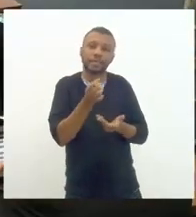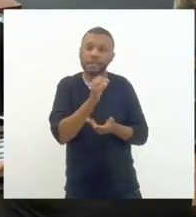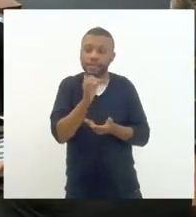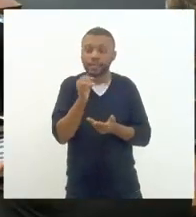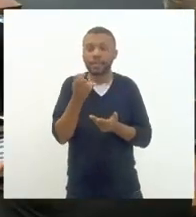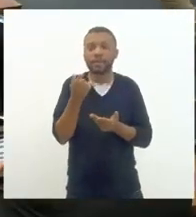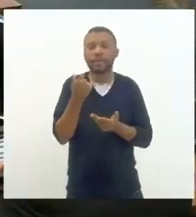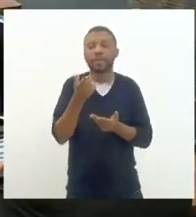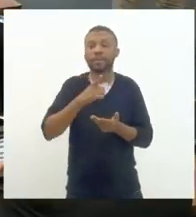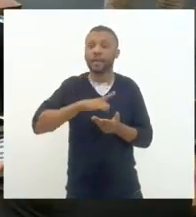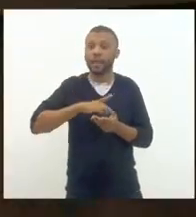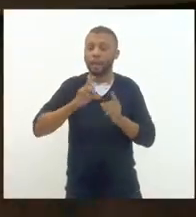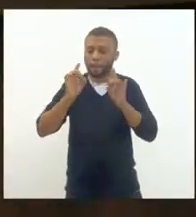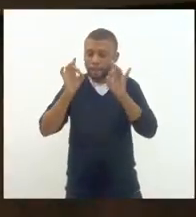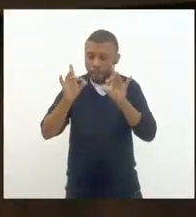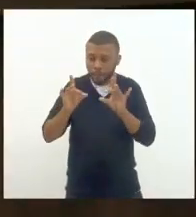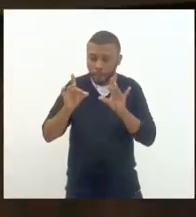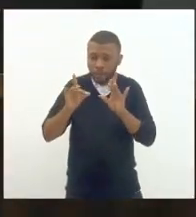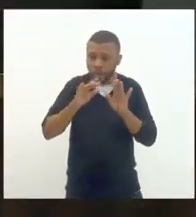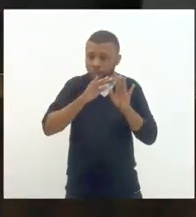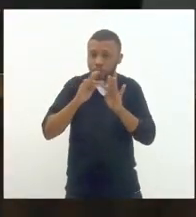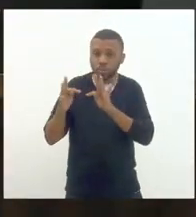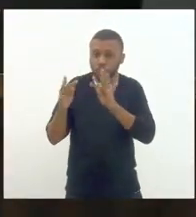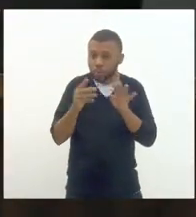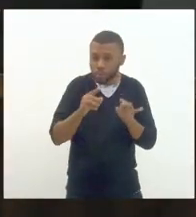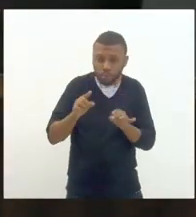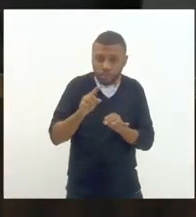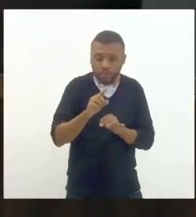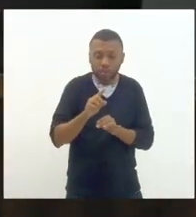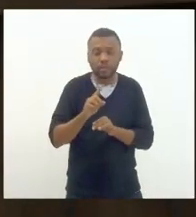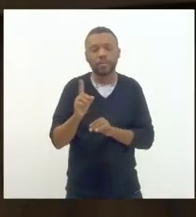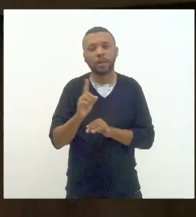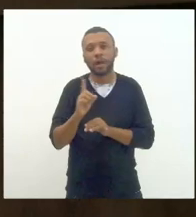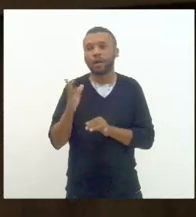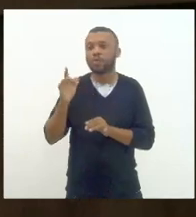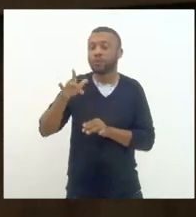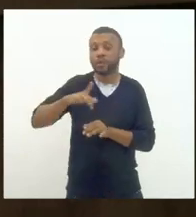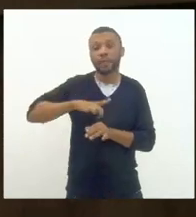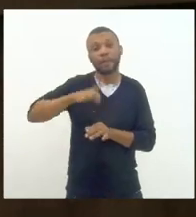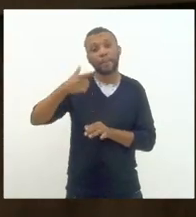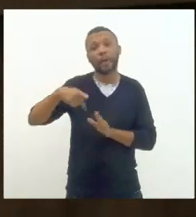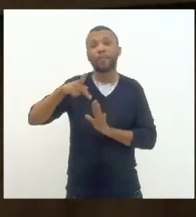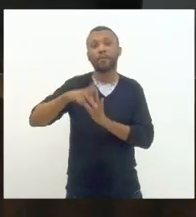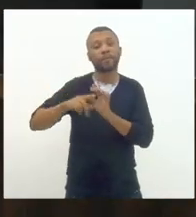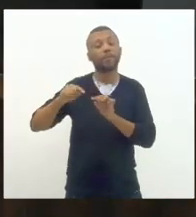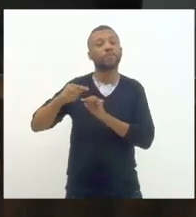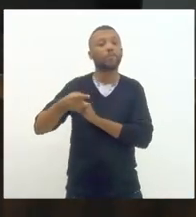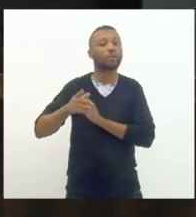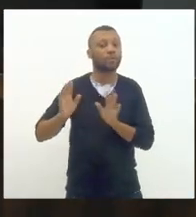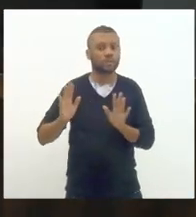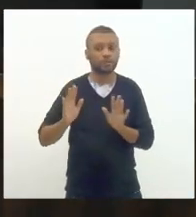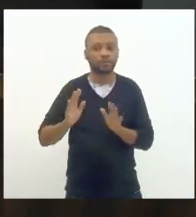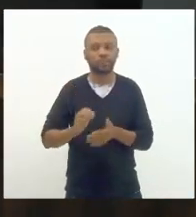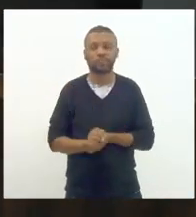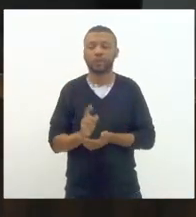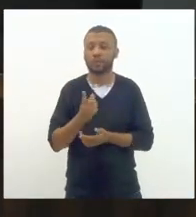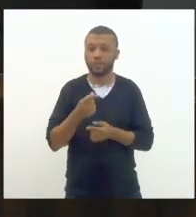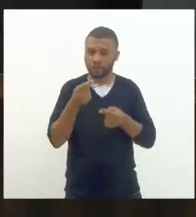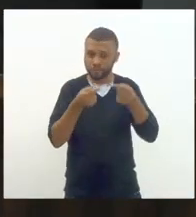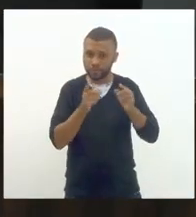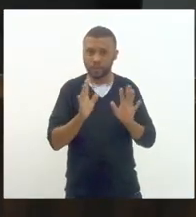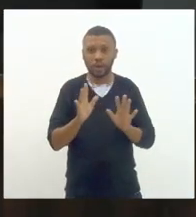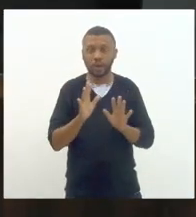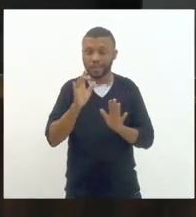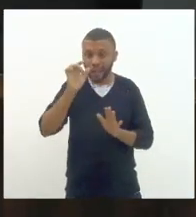uma extraordinária, cai tudo? Não, é no último, não, não. Porque tem mais projeto depois. Não. Nessa pauta não, é a